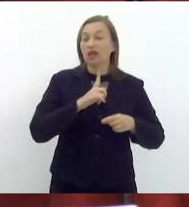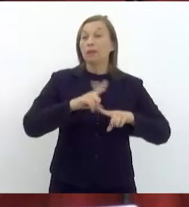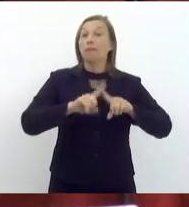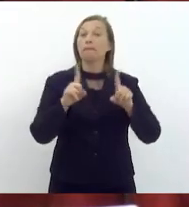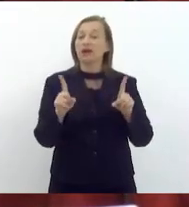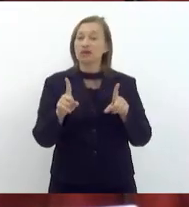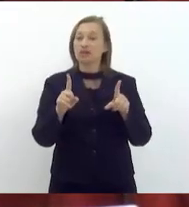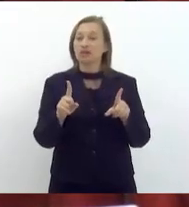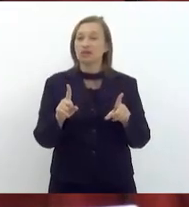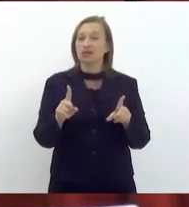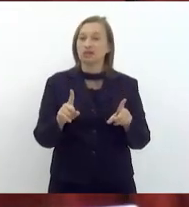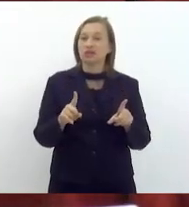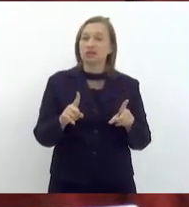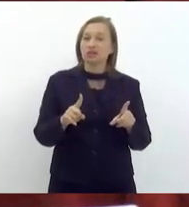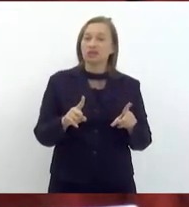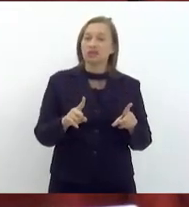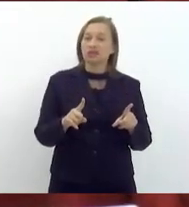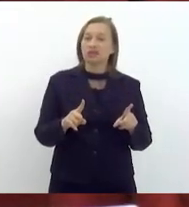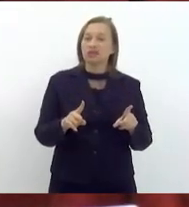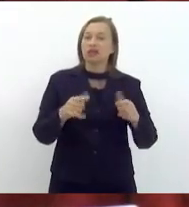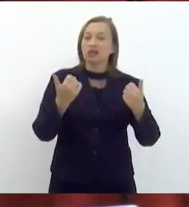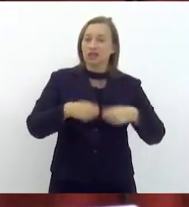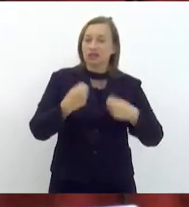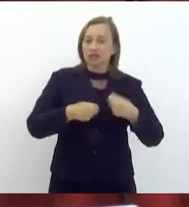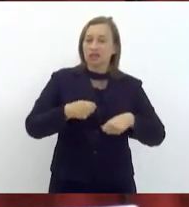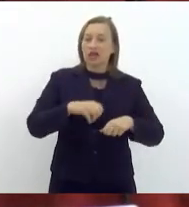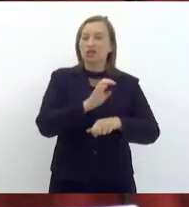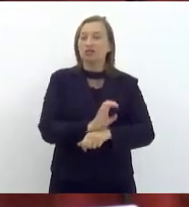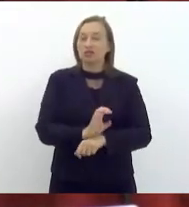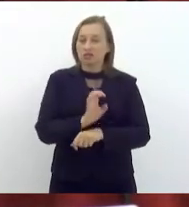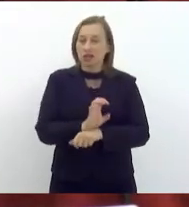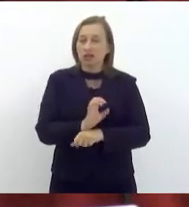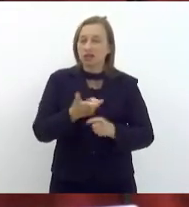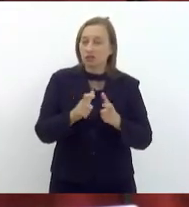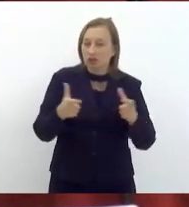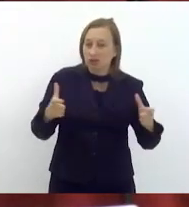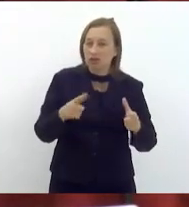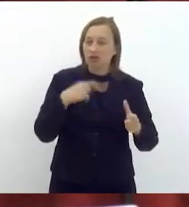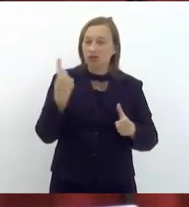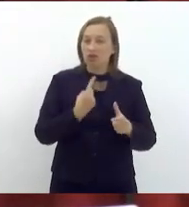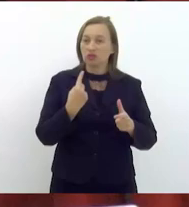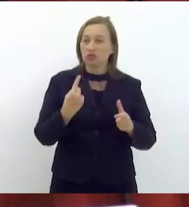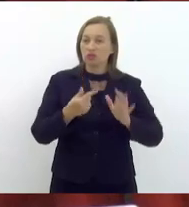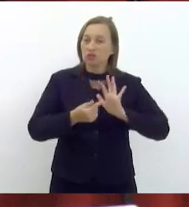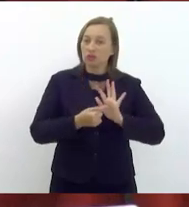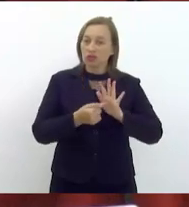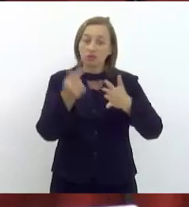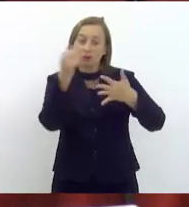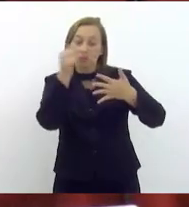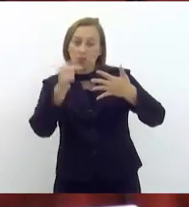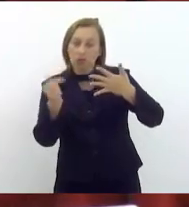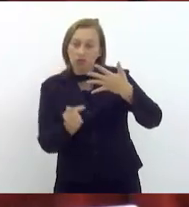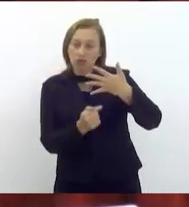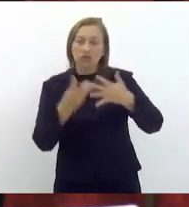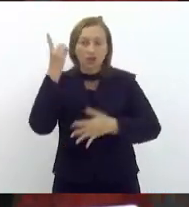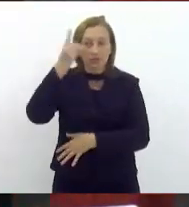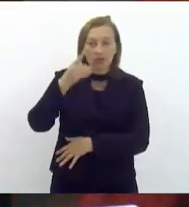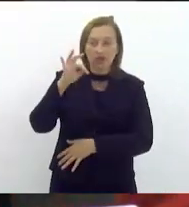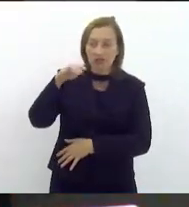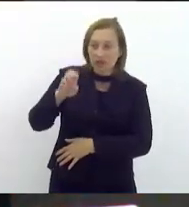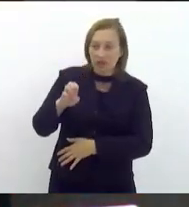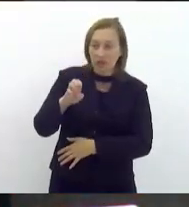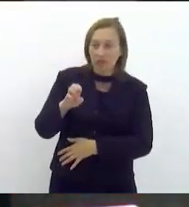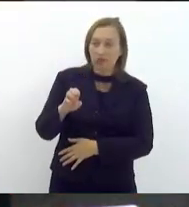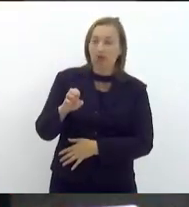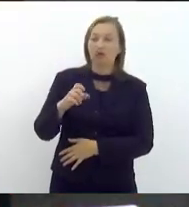é as demandas do Estado São imensa nós estamos aqui para apontar deputado Jorge Felipe Neto onde tem o